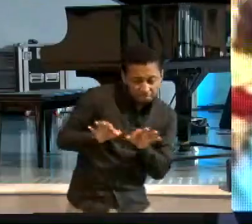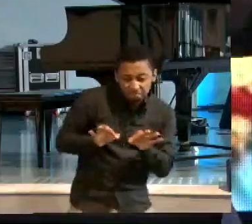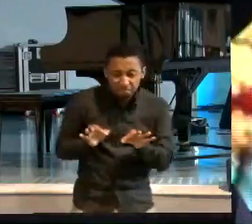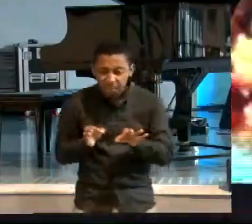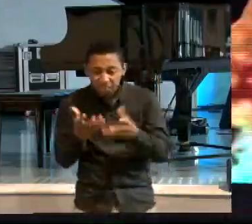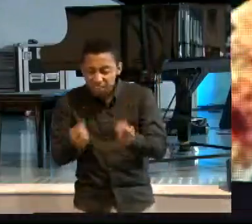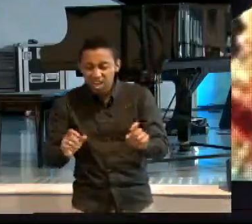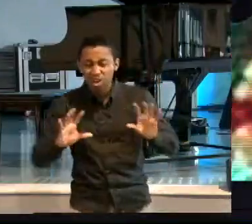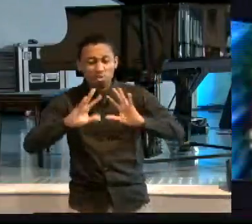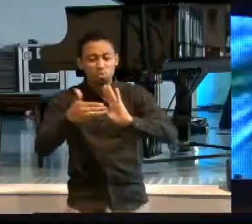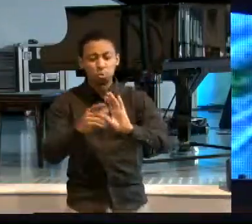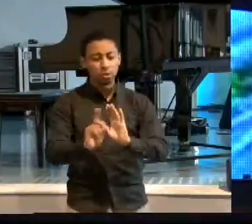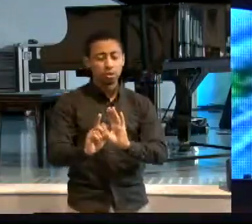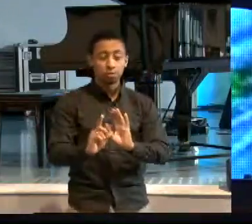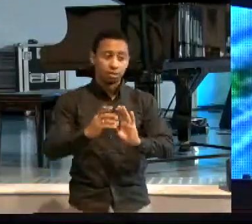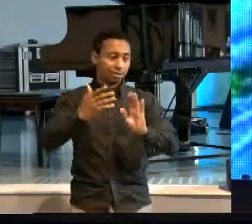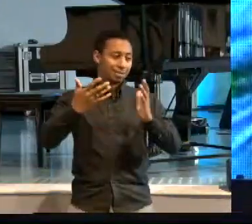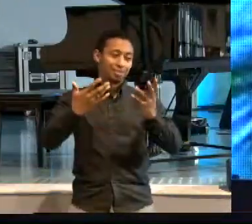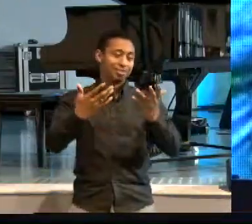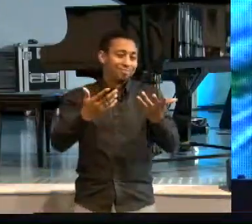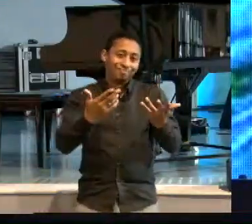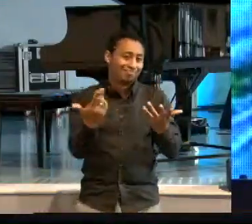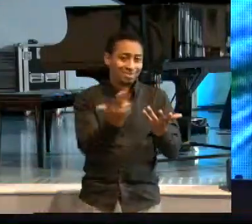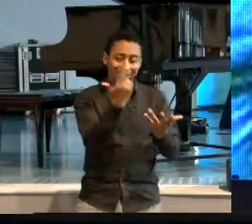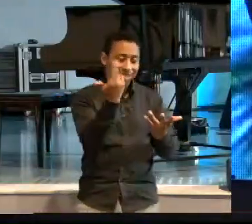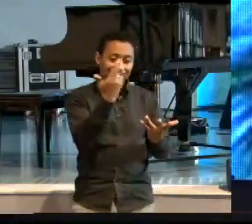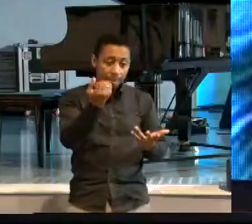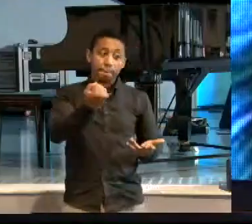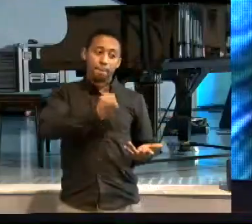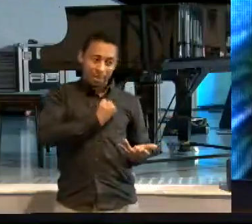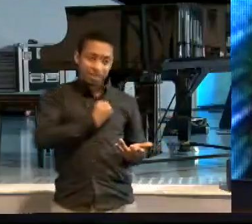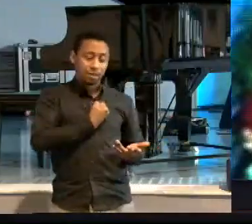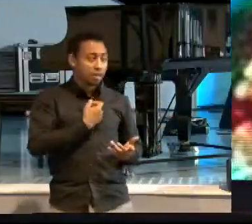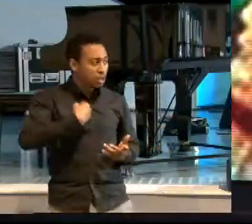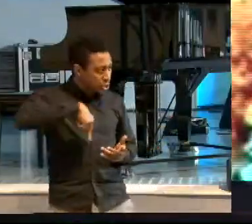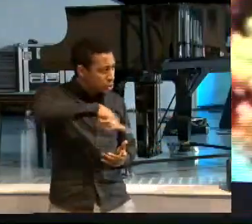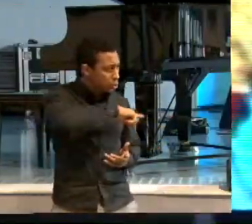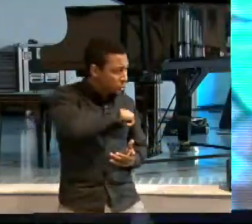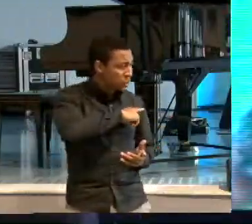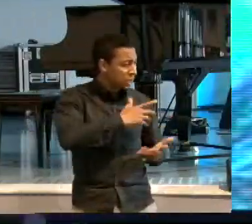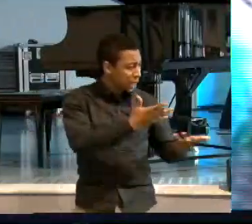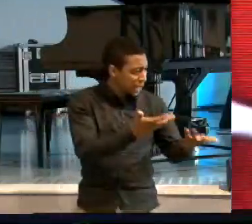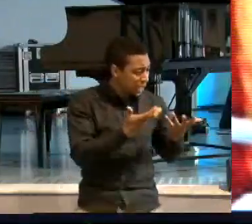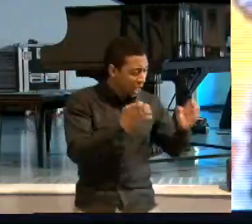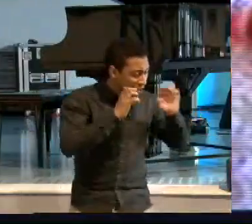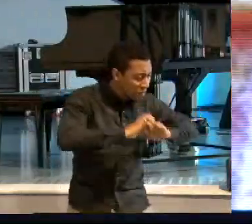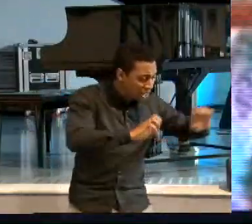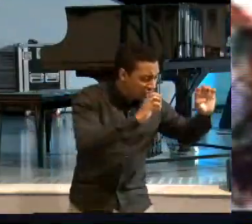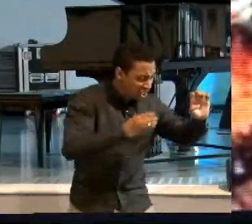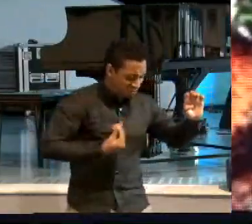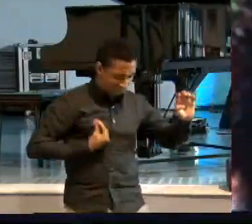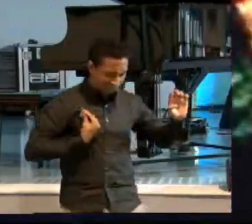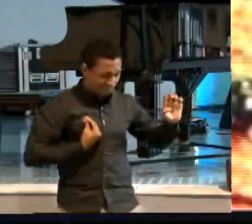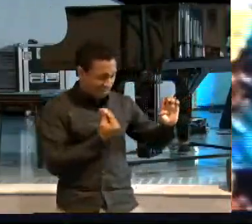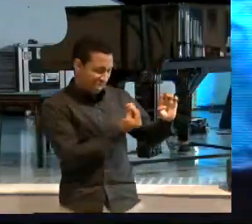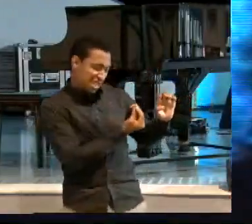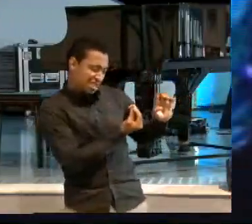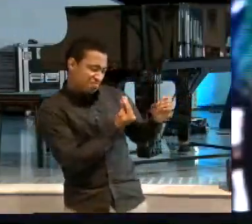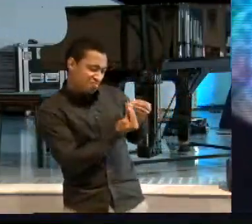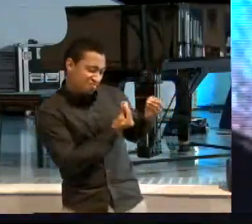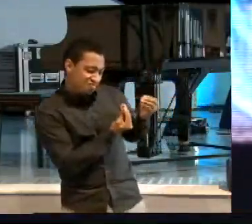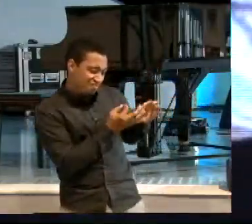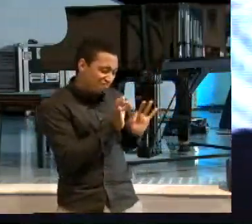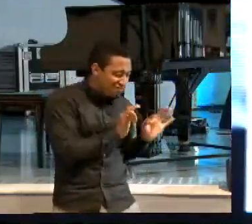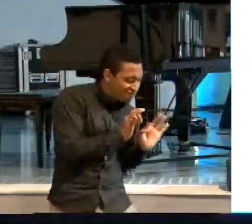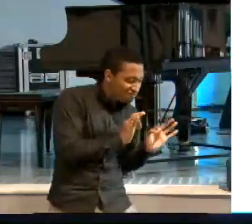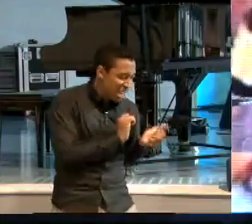dentro, nós começamos a fazer as pessoas acreditar que o evangelho poderia ser adaptado às suas vidas, em vez das suas vidas se adaptarem ao evangelho. E